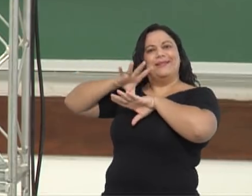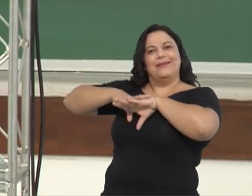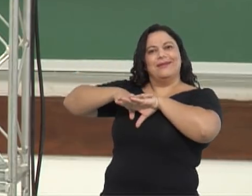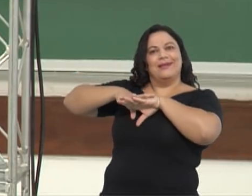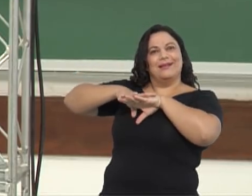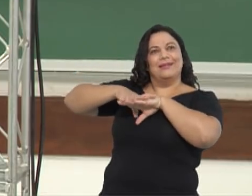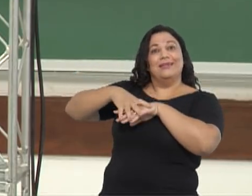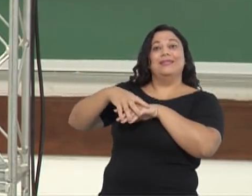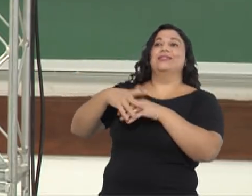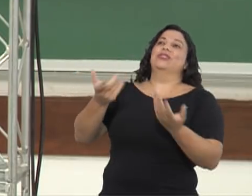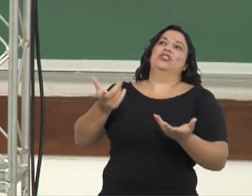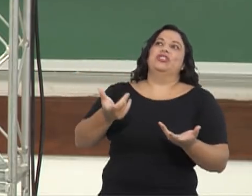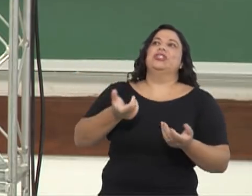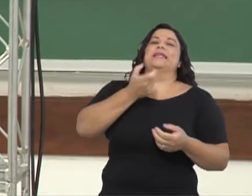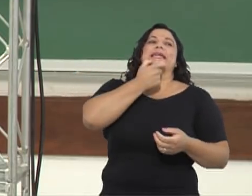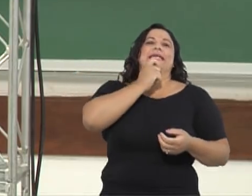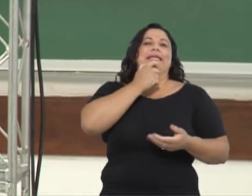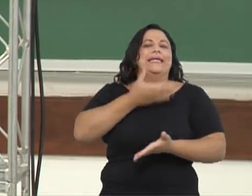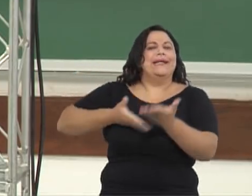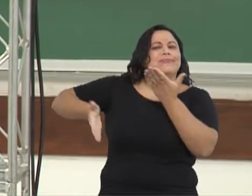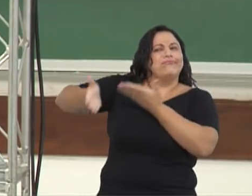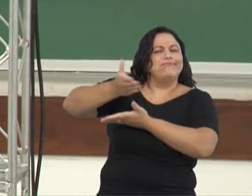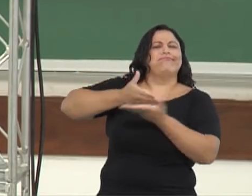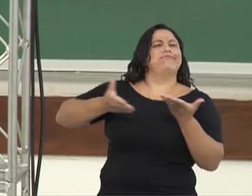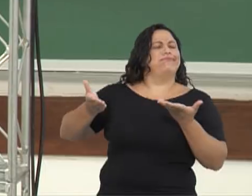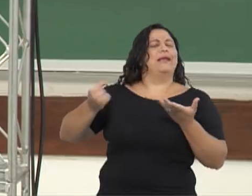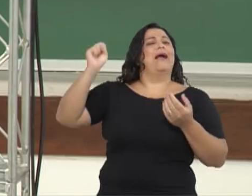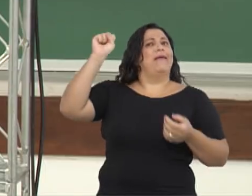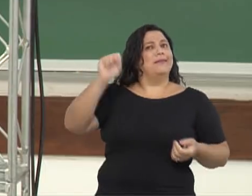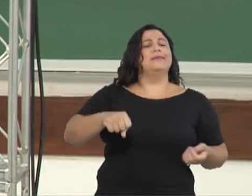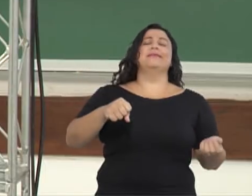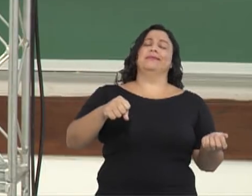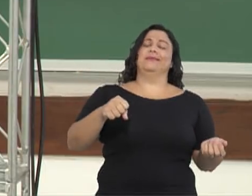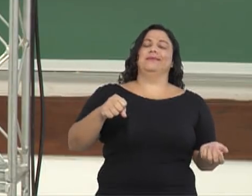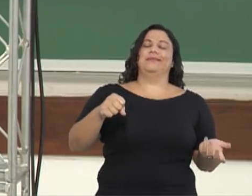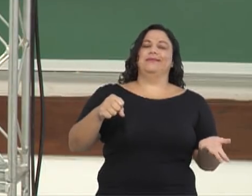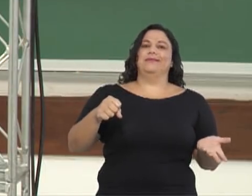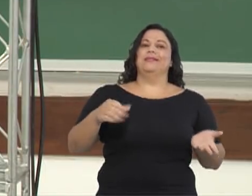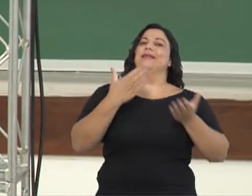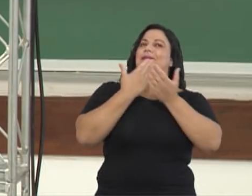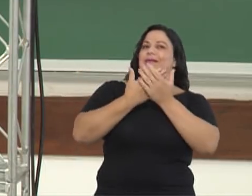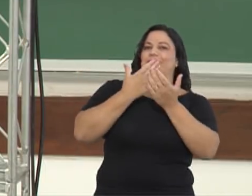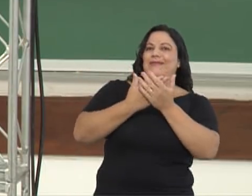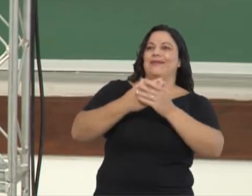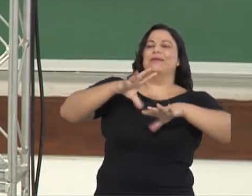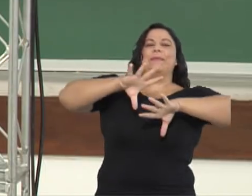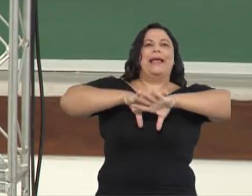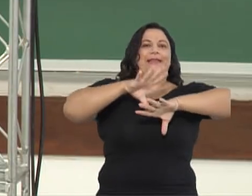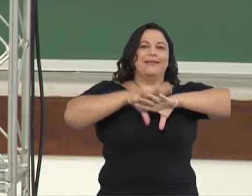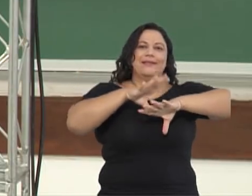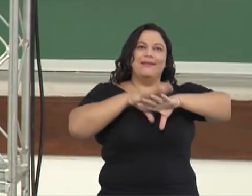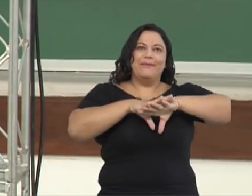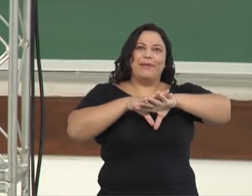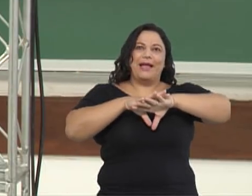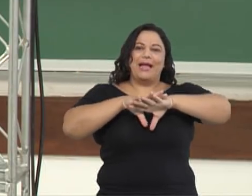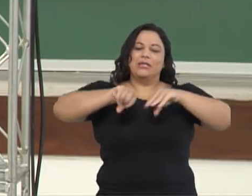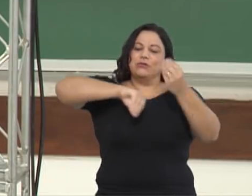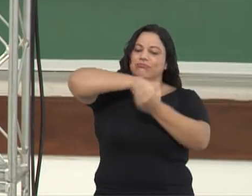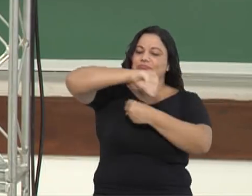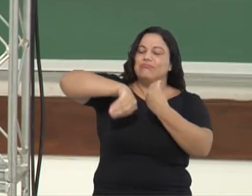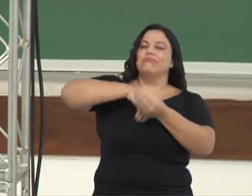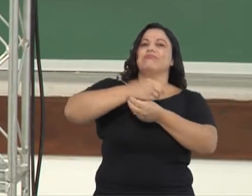na aula de inglês? Yes! Nós vamos ter um pouquinho de aulinha de matemática na aulinha de